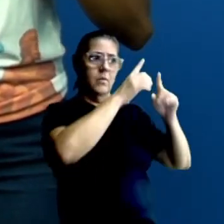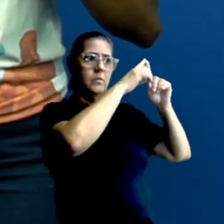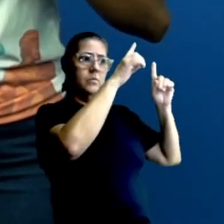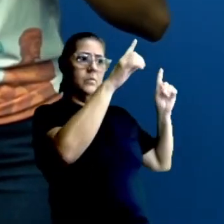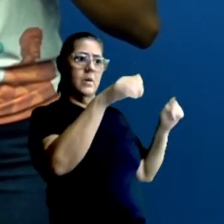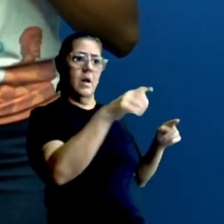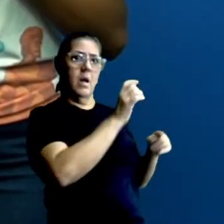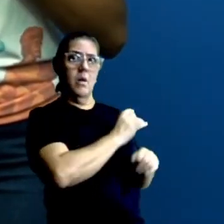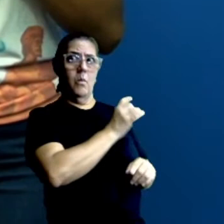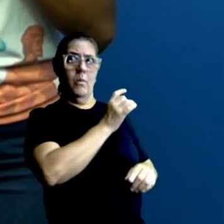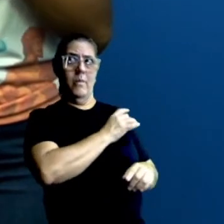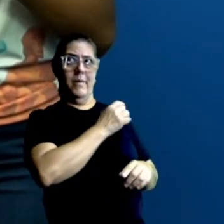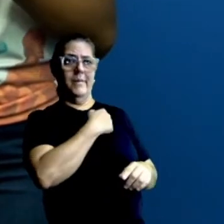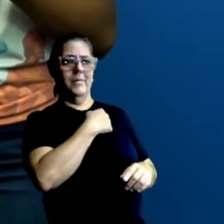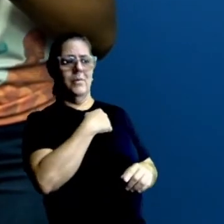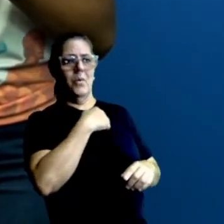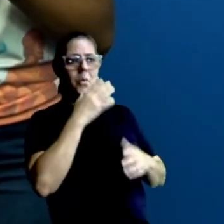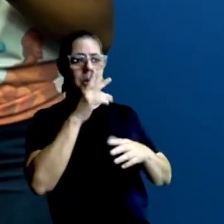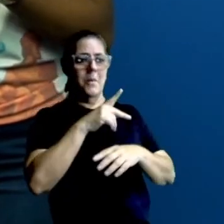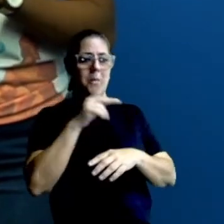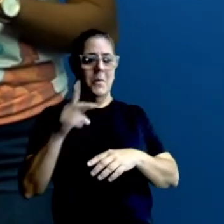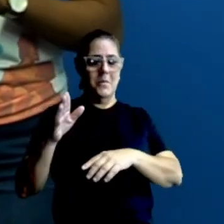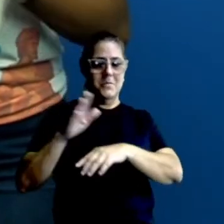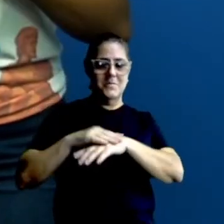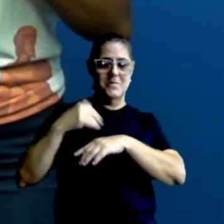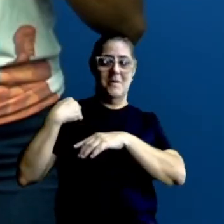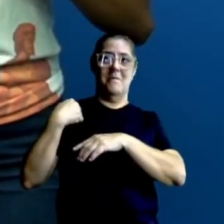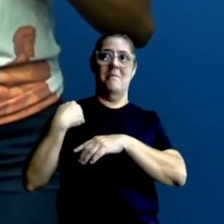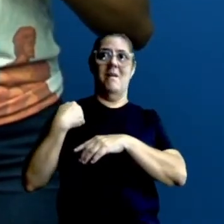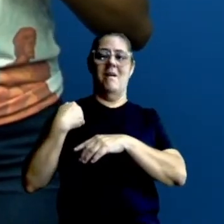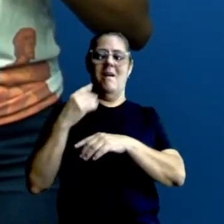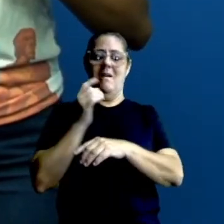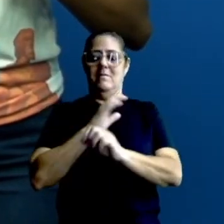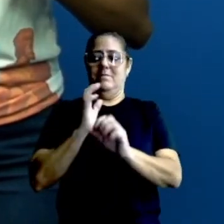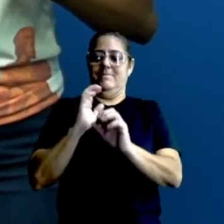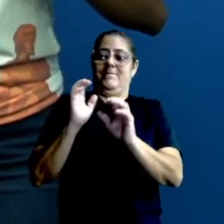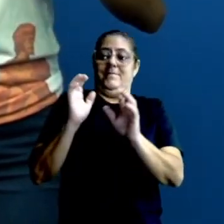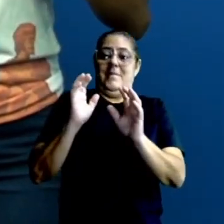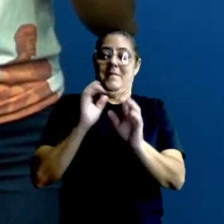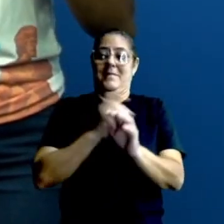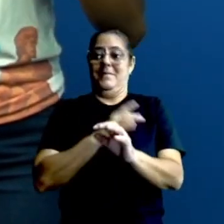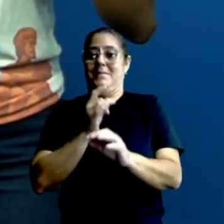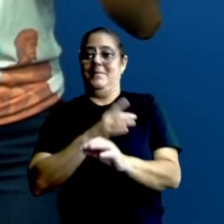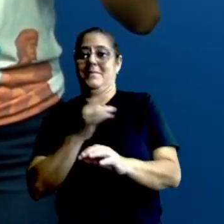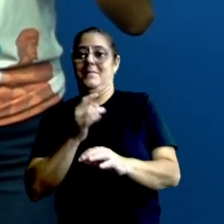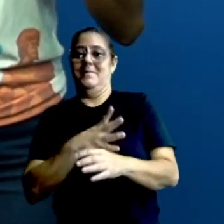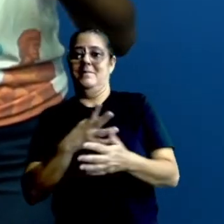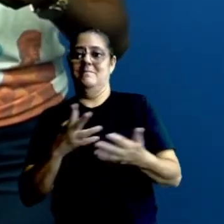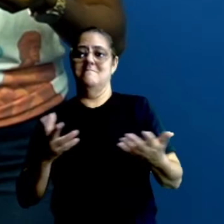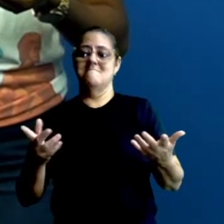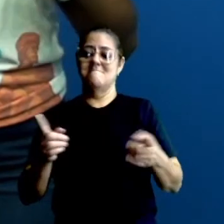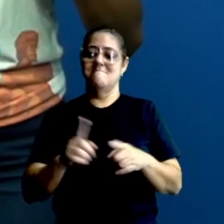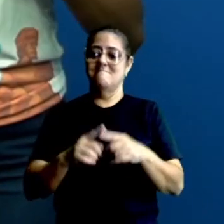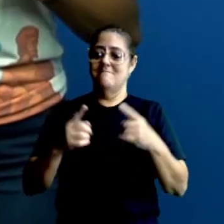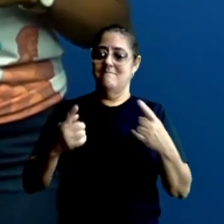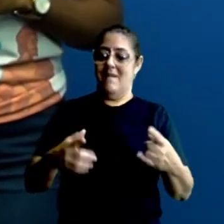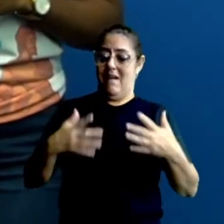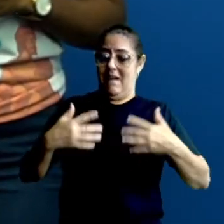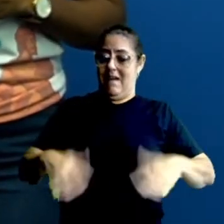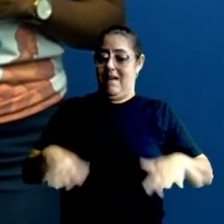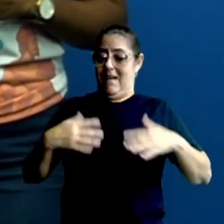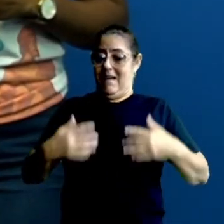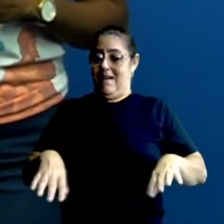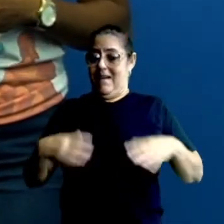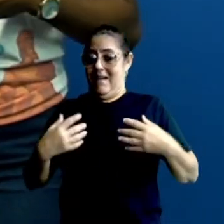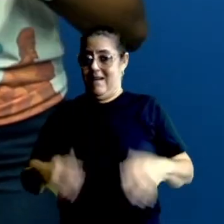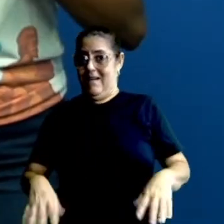de medo. Quando dizia venha ao quadro, por favor, eu tremia, tá? Mas a gente pode dizer essa expressão